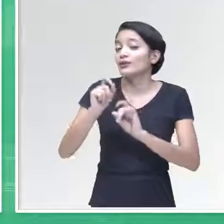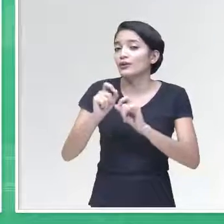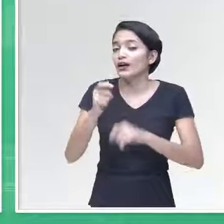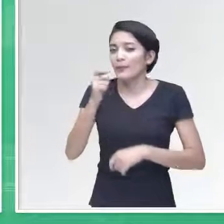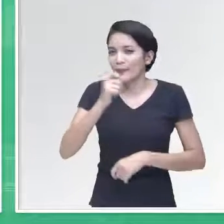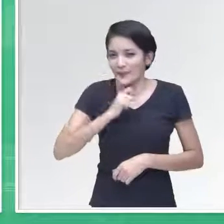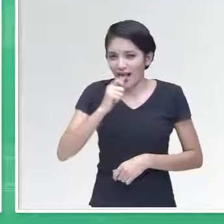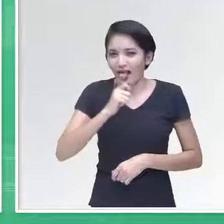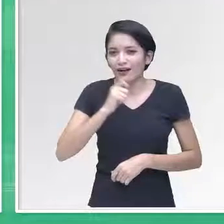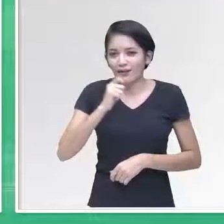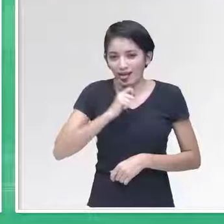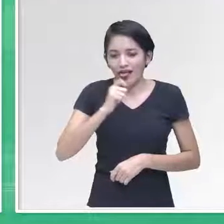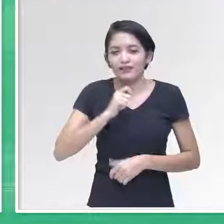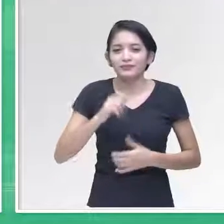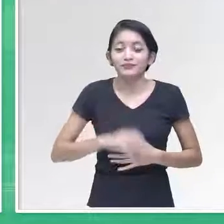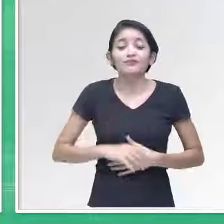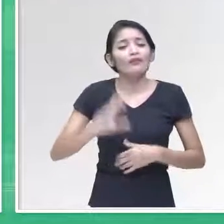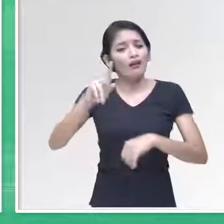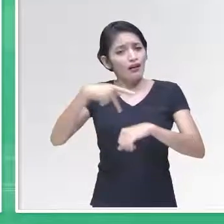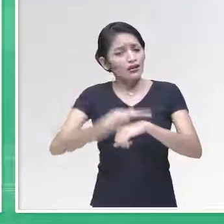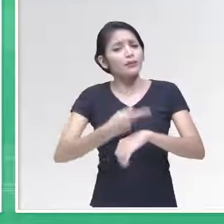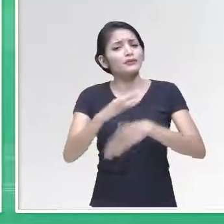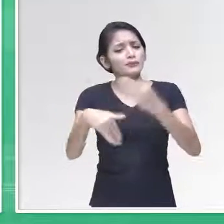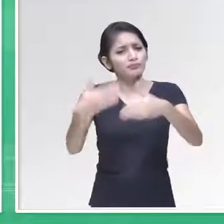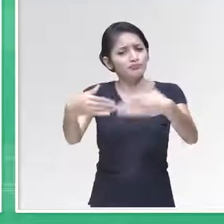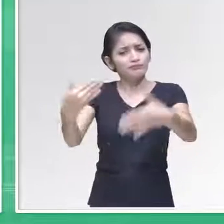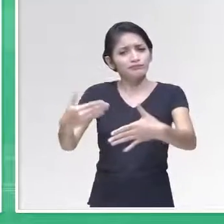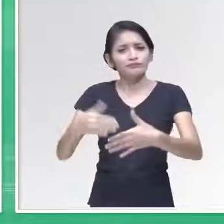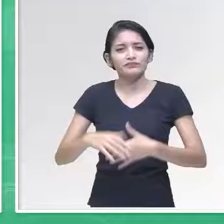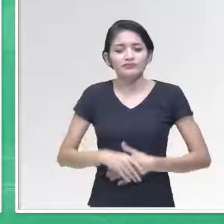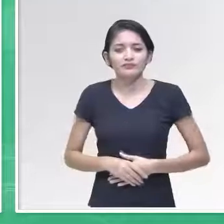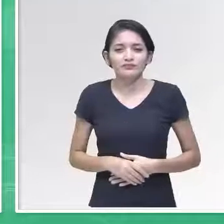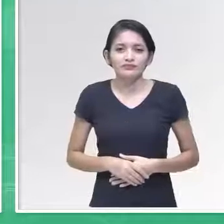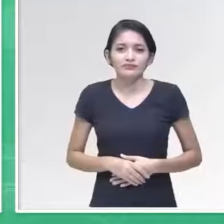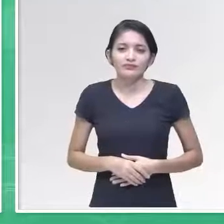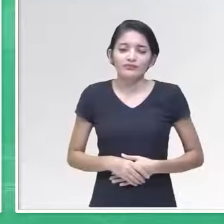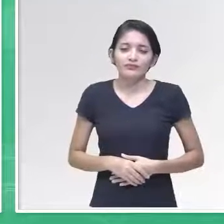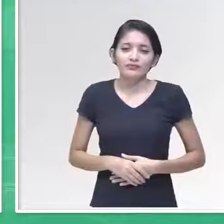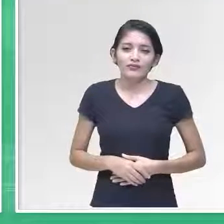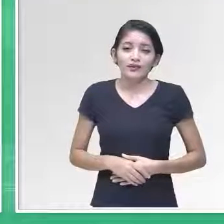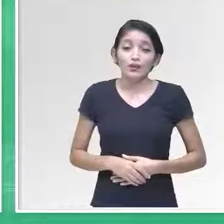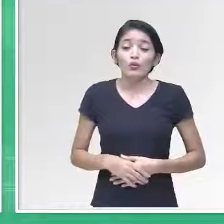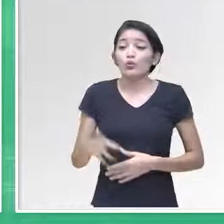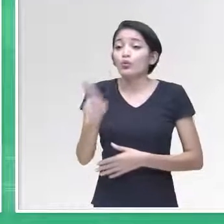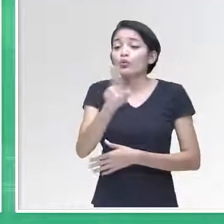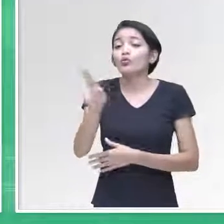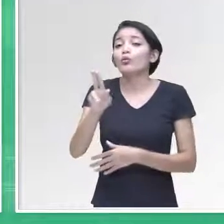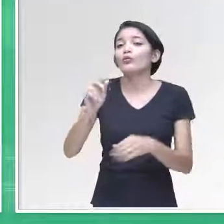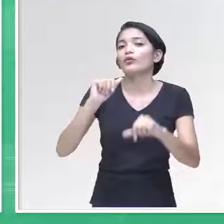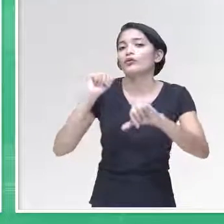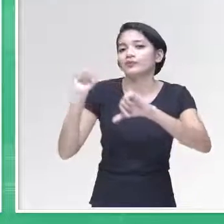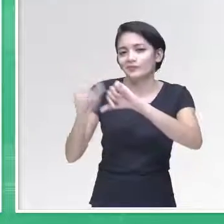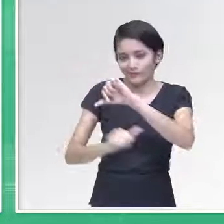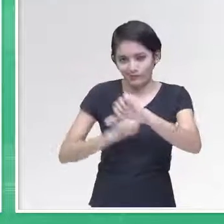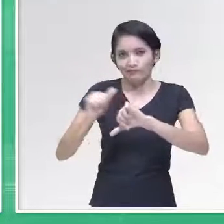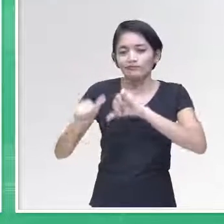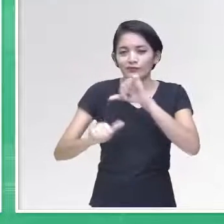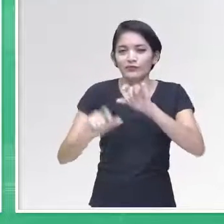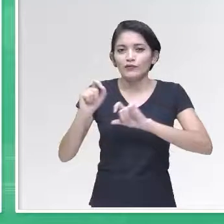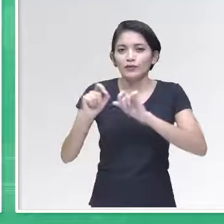picolé. E aí, tempos depois, the name was changed, ou seja, o nome foi mudado